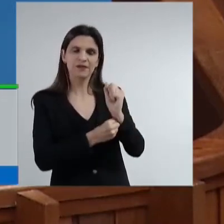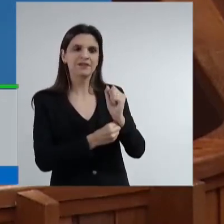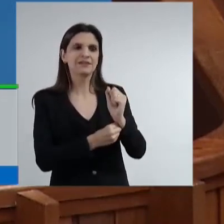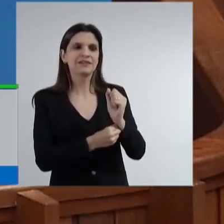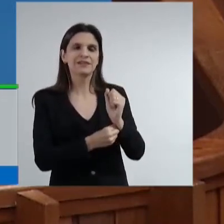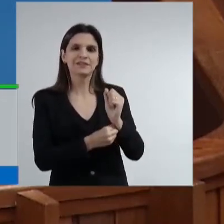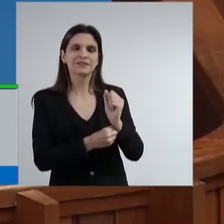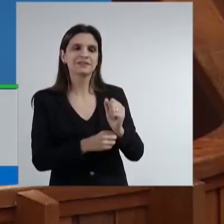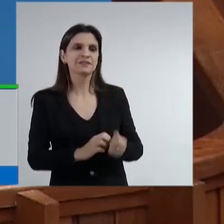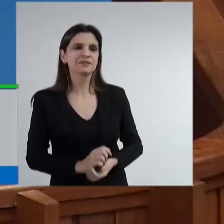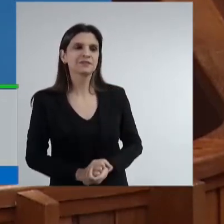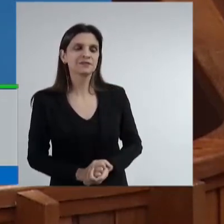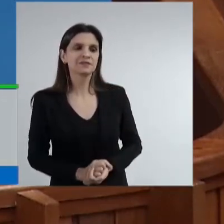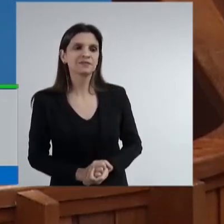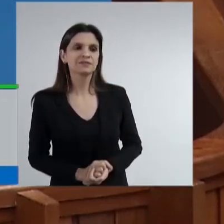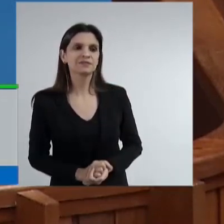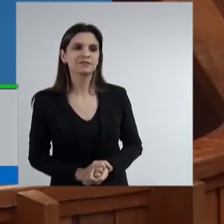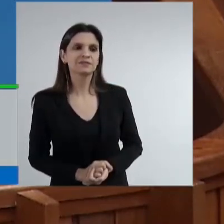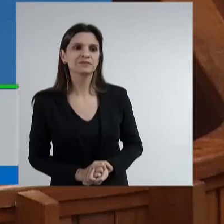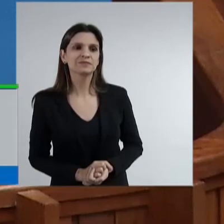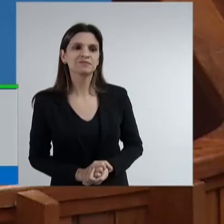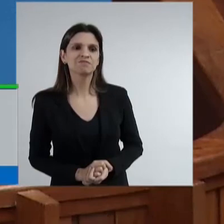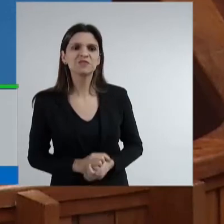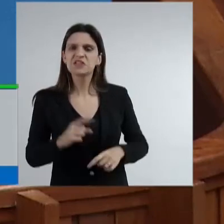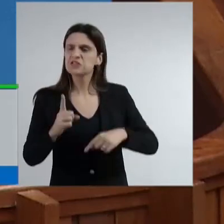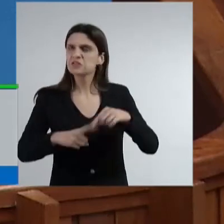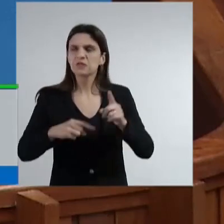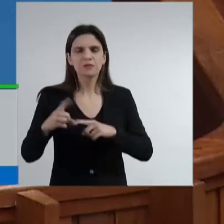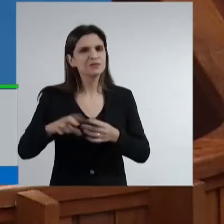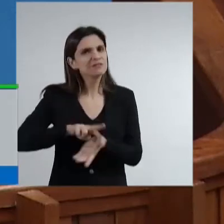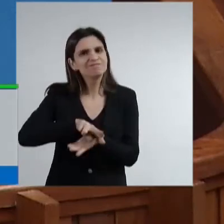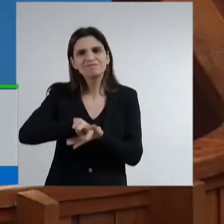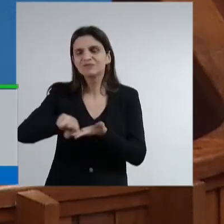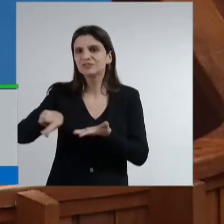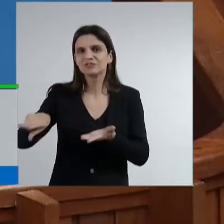mencionar aqui, outros objetos são em torno de 3 mil